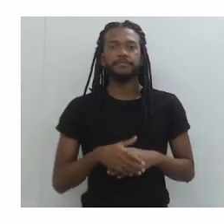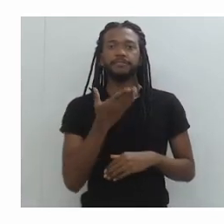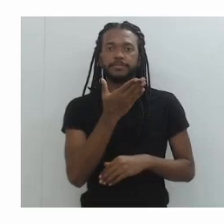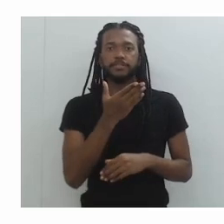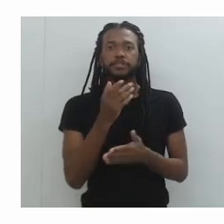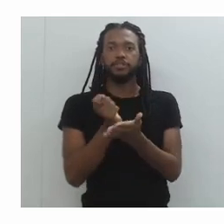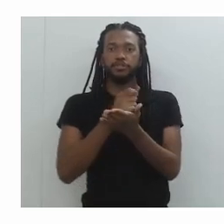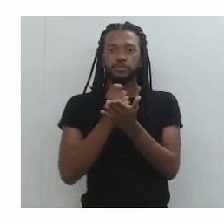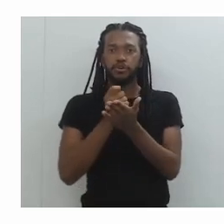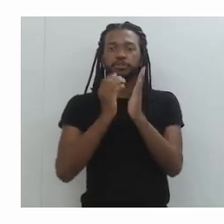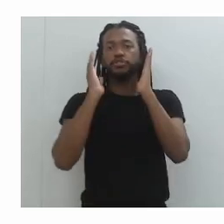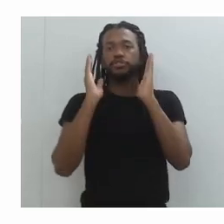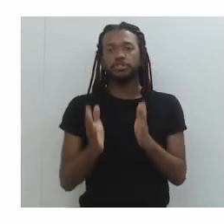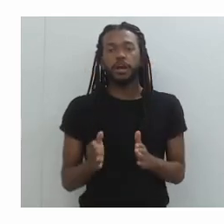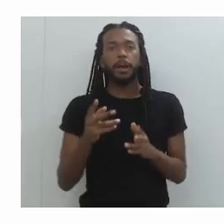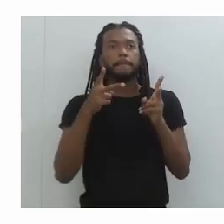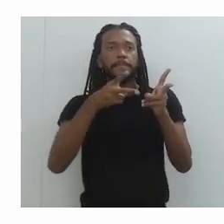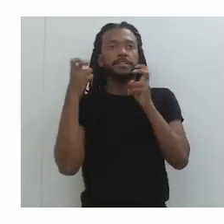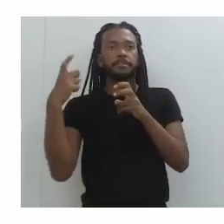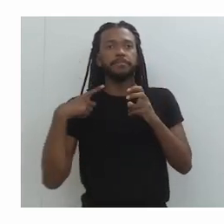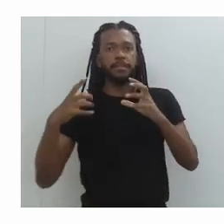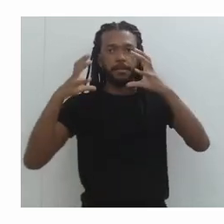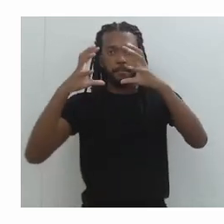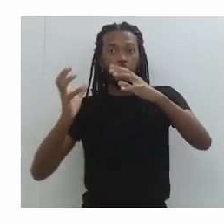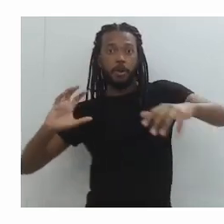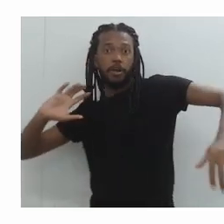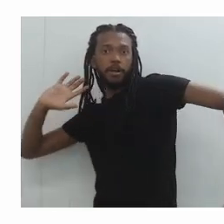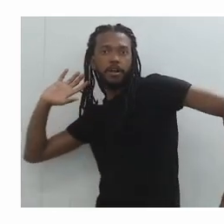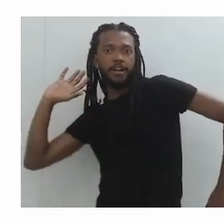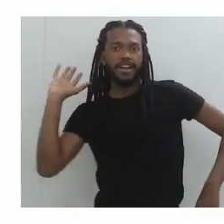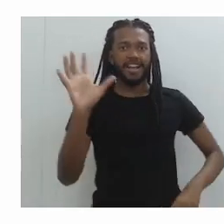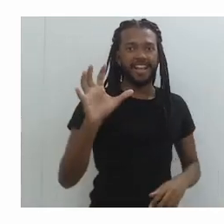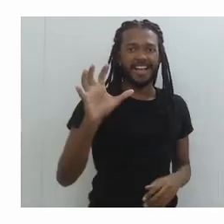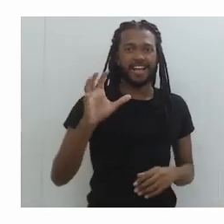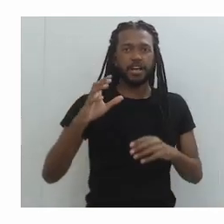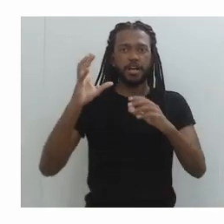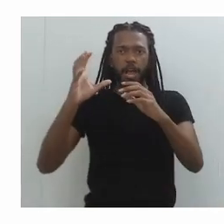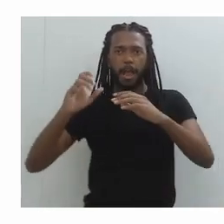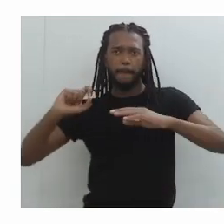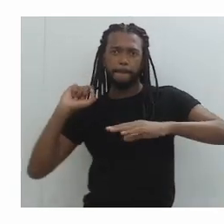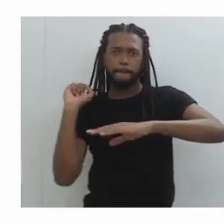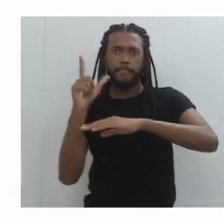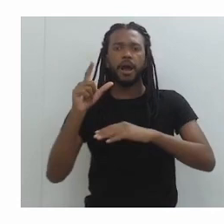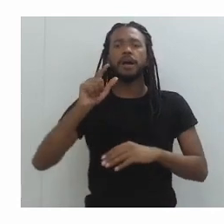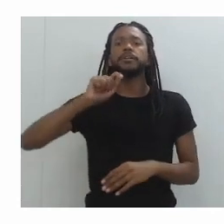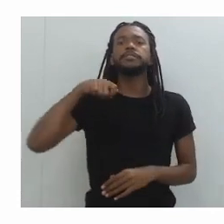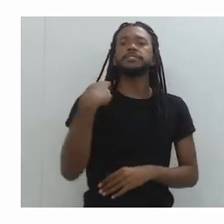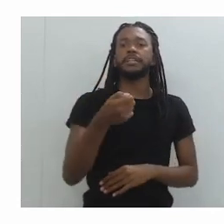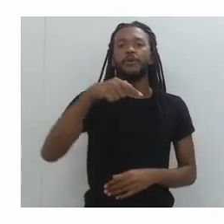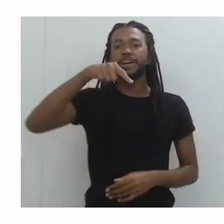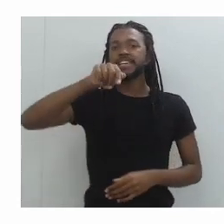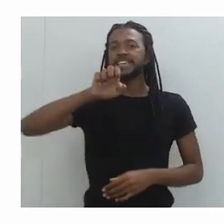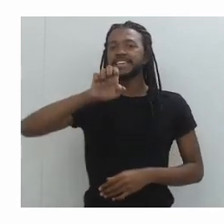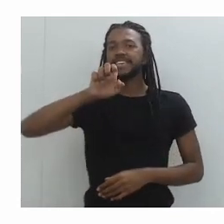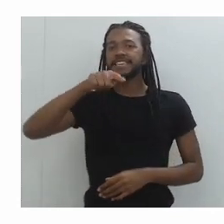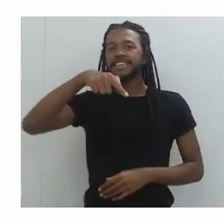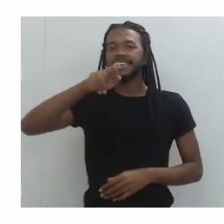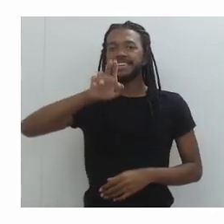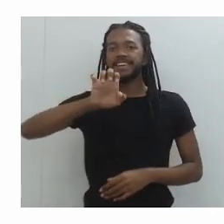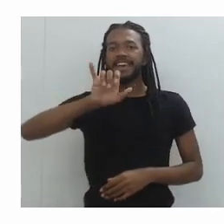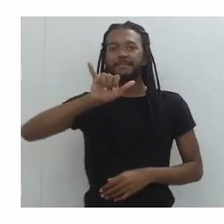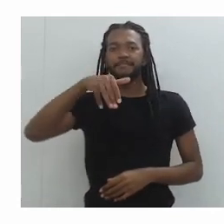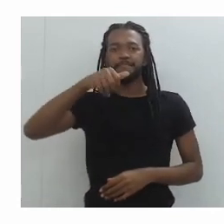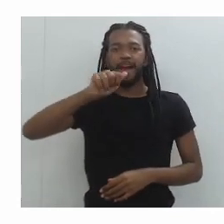Esse jogo já dá pra observar que o menino tá com a bola na mão jogando. É o jogo de queimado.